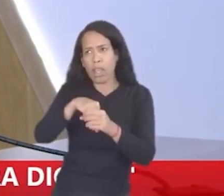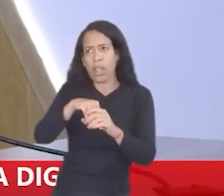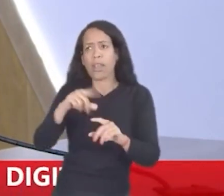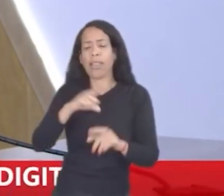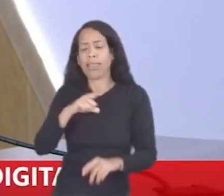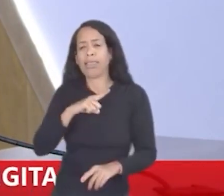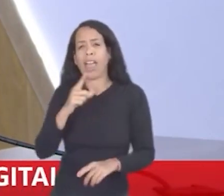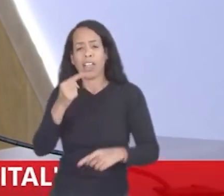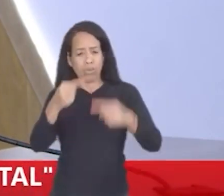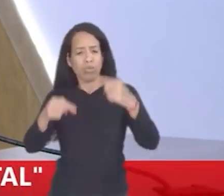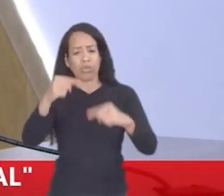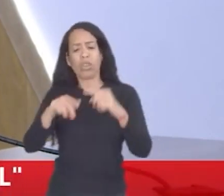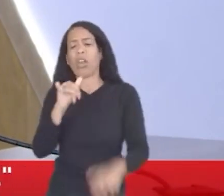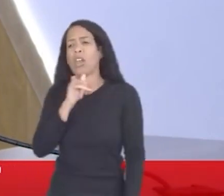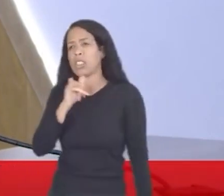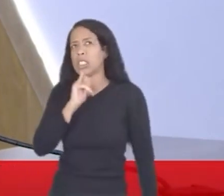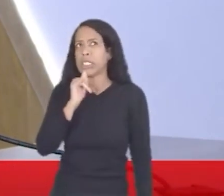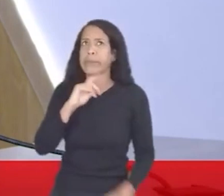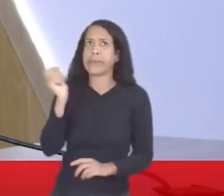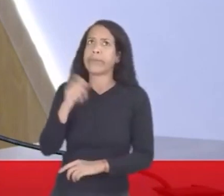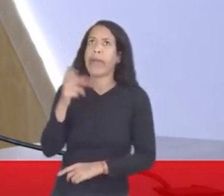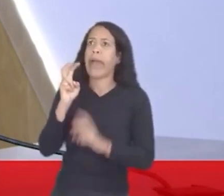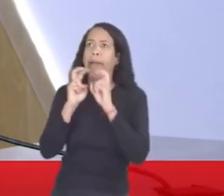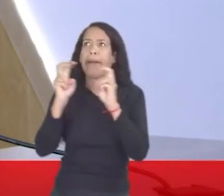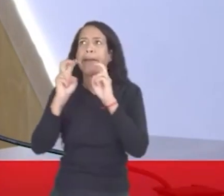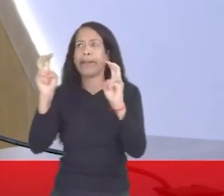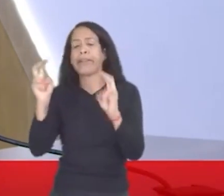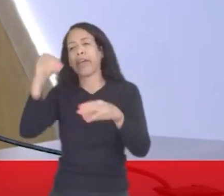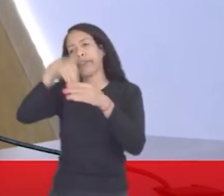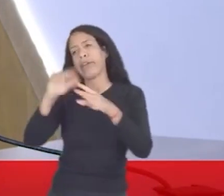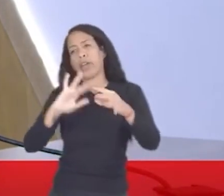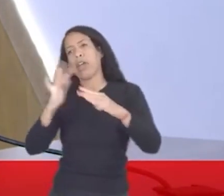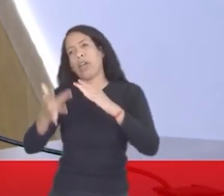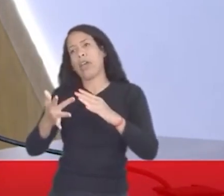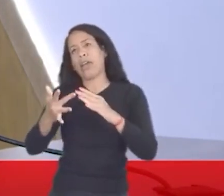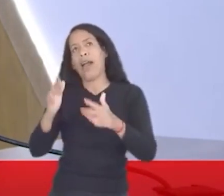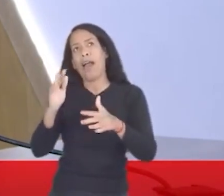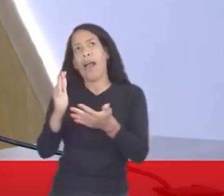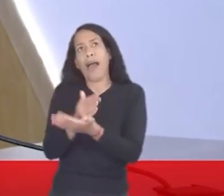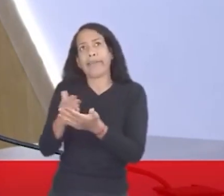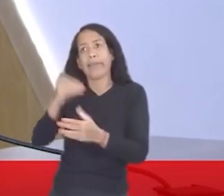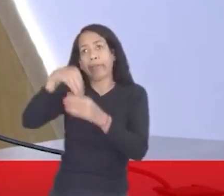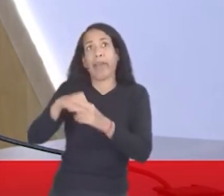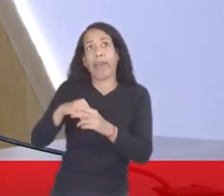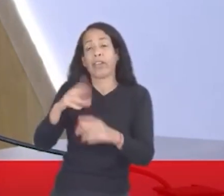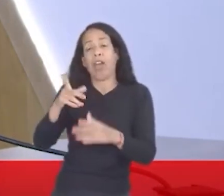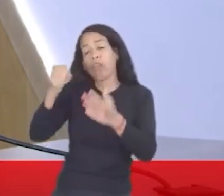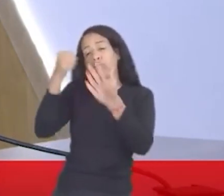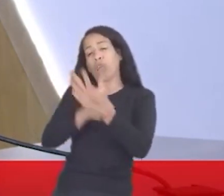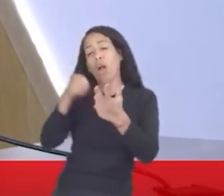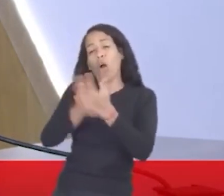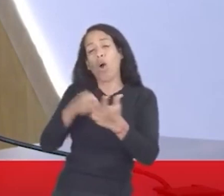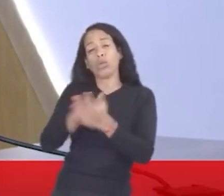tem discussões, por exemplo, que a gente pode gritar muito alto que na rede social o volume dela vai ficar baixinho. A gente, por exemplo, batalha tanto